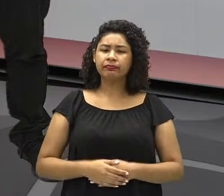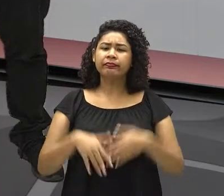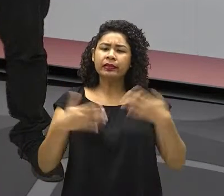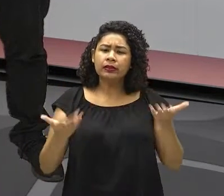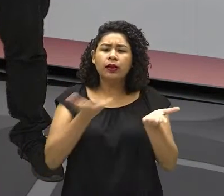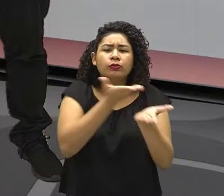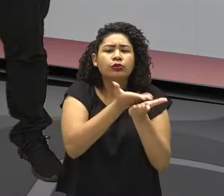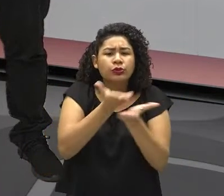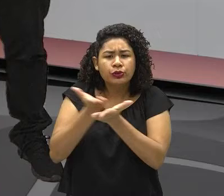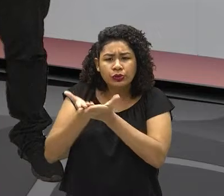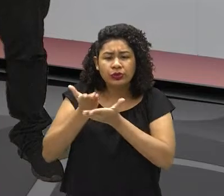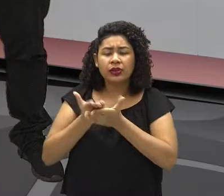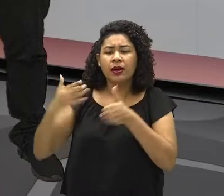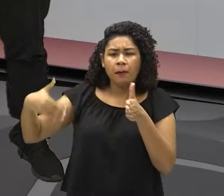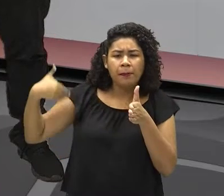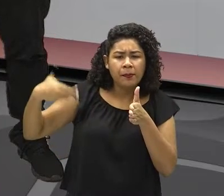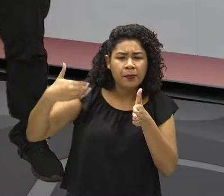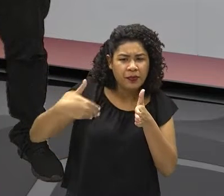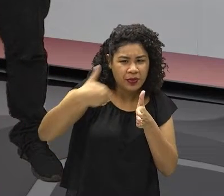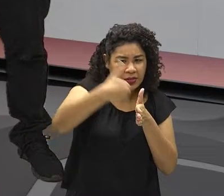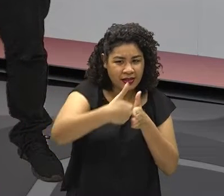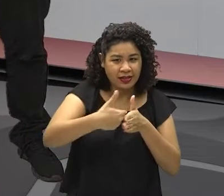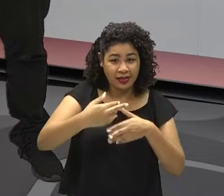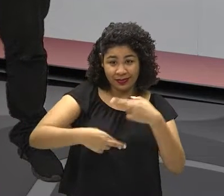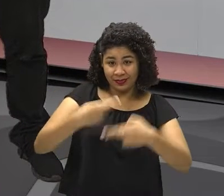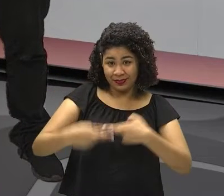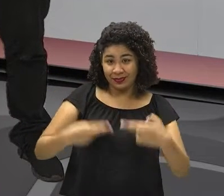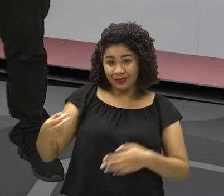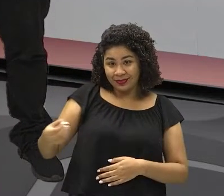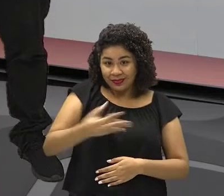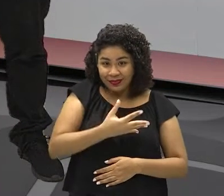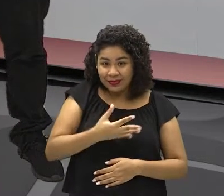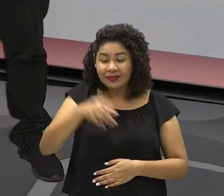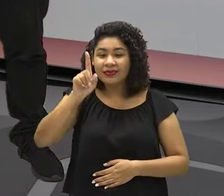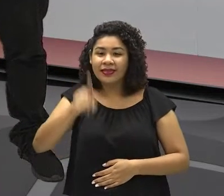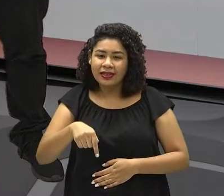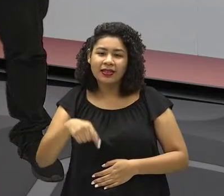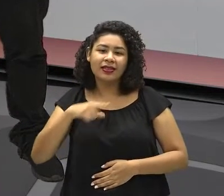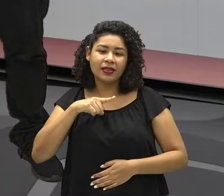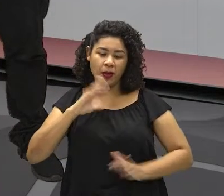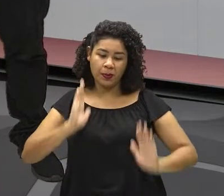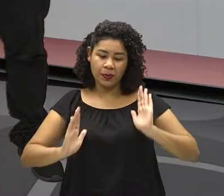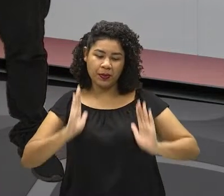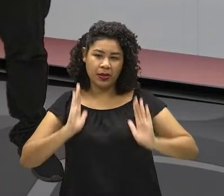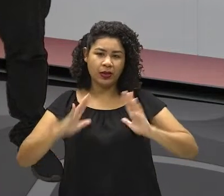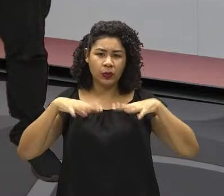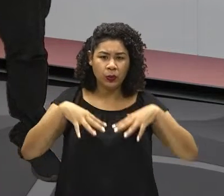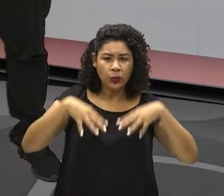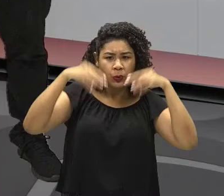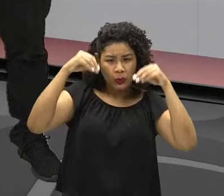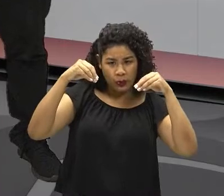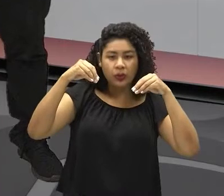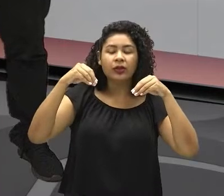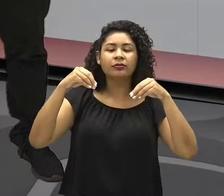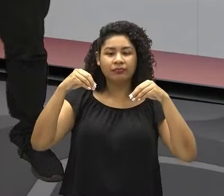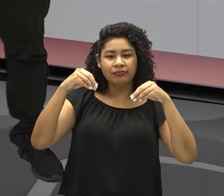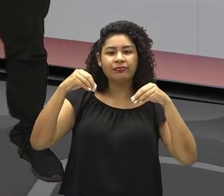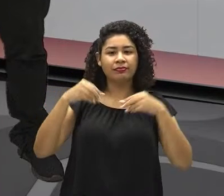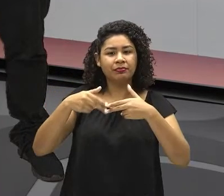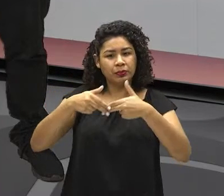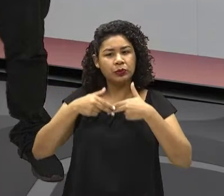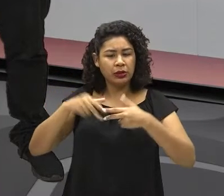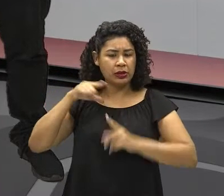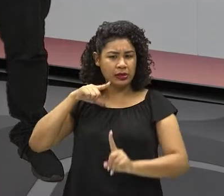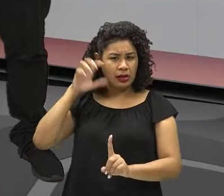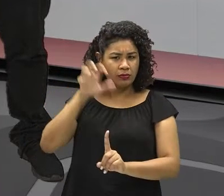do renascimento está presente aí no final da Idade Média para a Idade Moderna e vai continuar estendendo sua